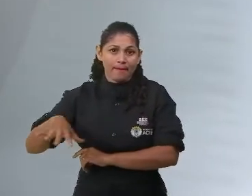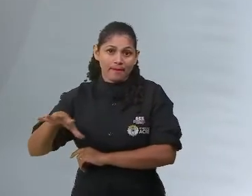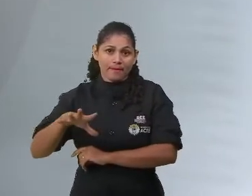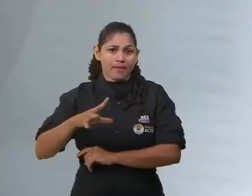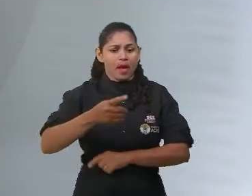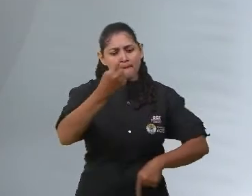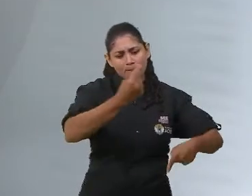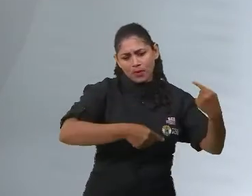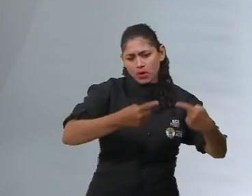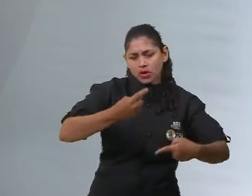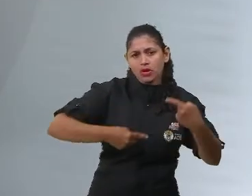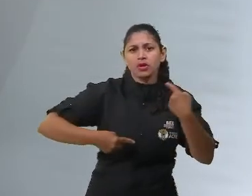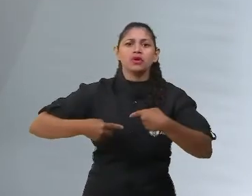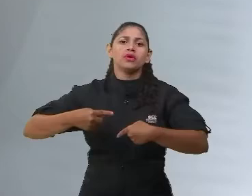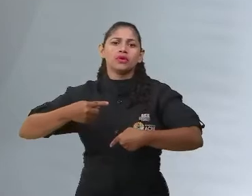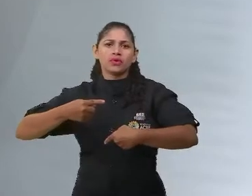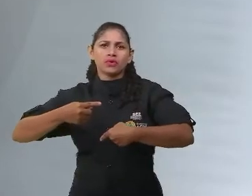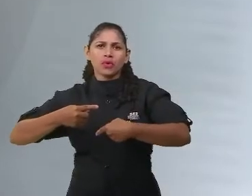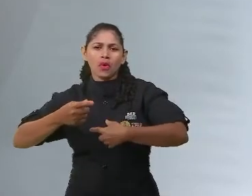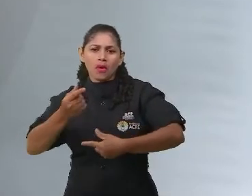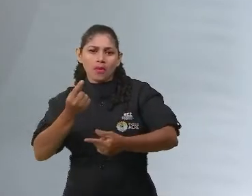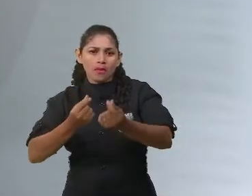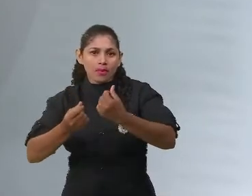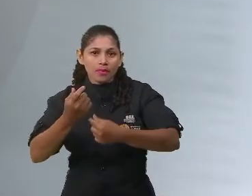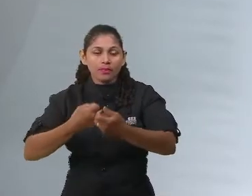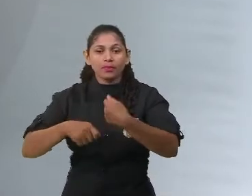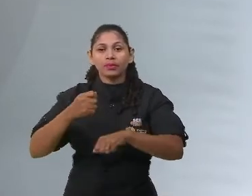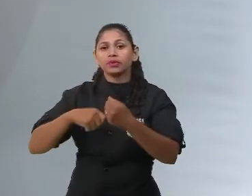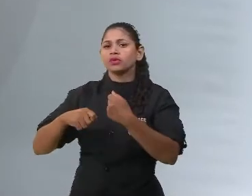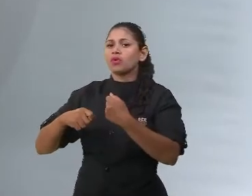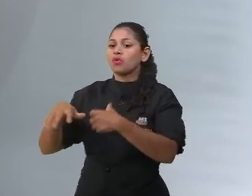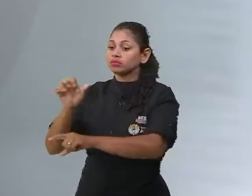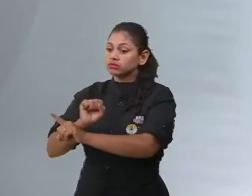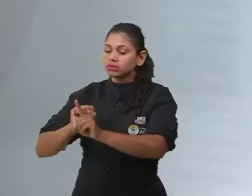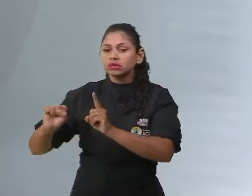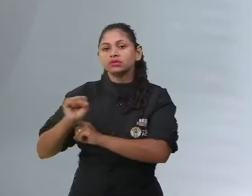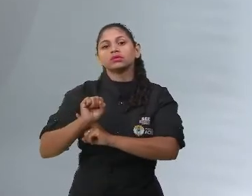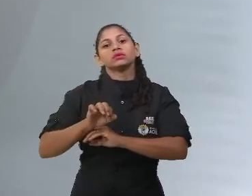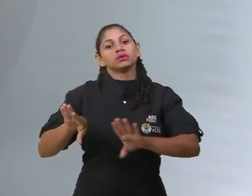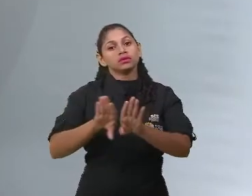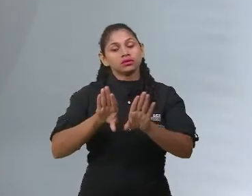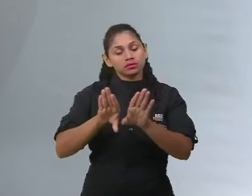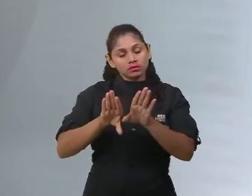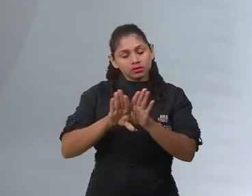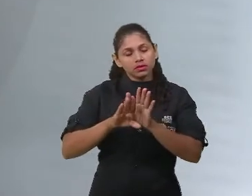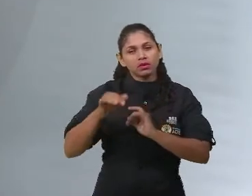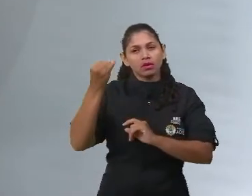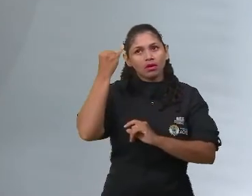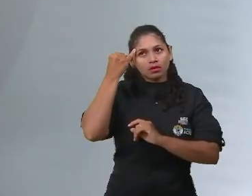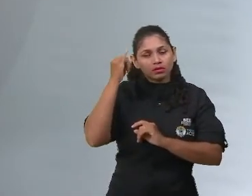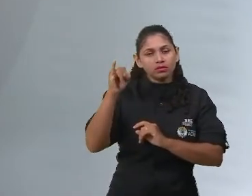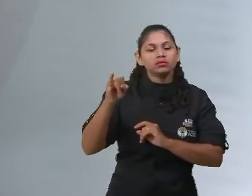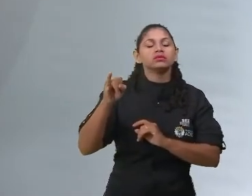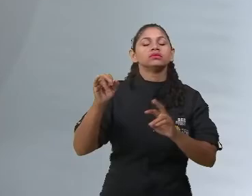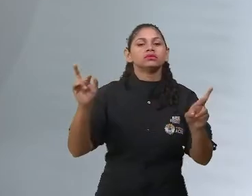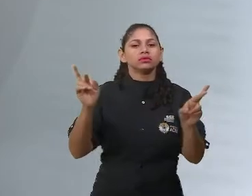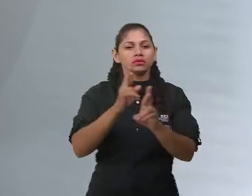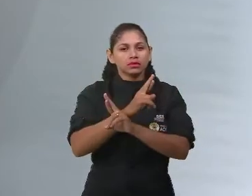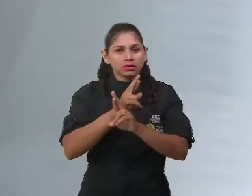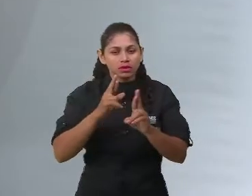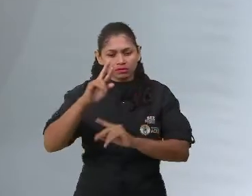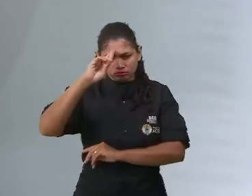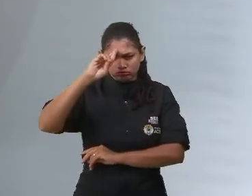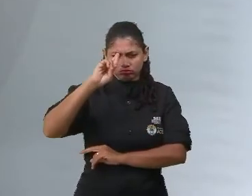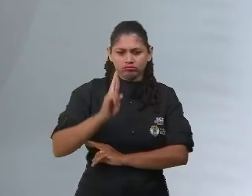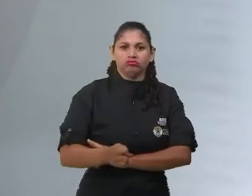econômico, principalmente social. E você pode saber que todas essas ideias vão ser sempre vinculadas à ideia da